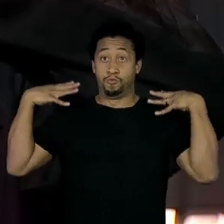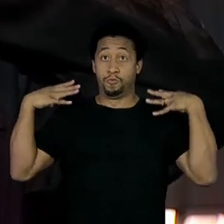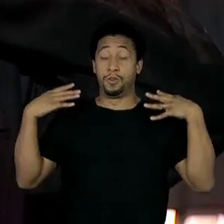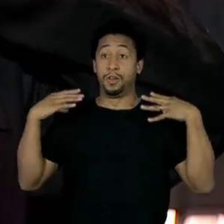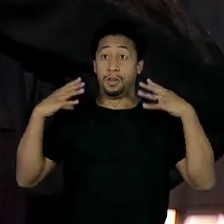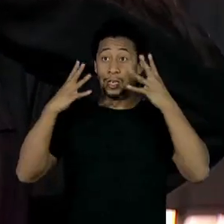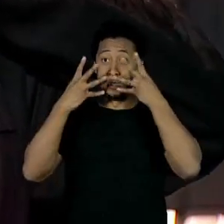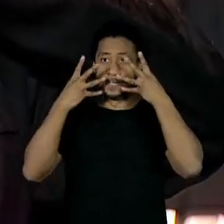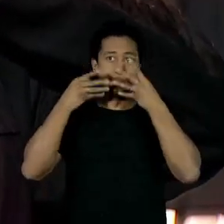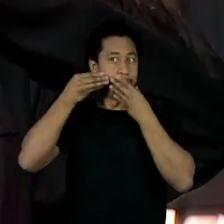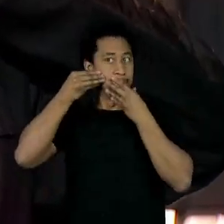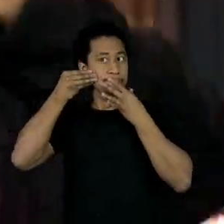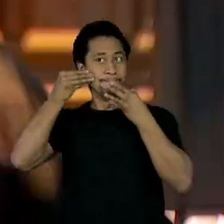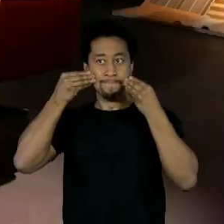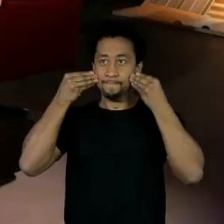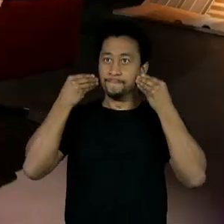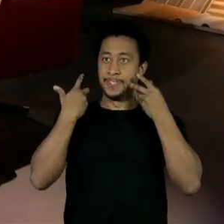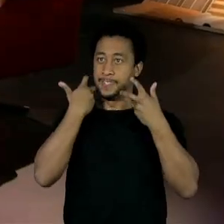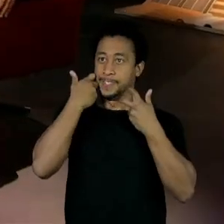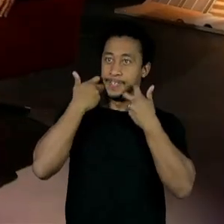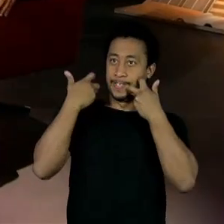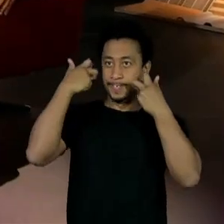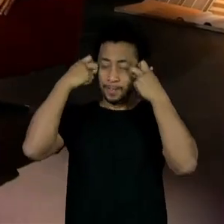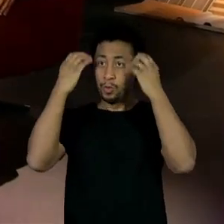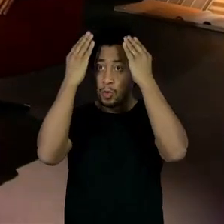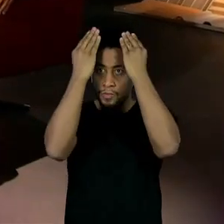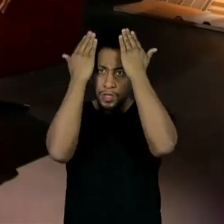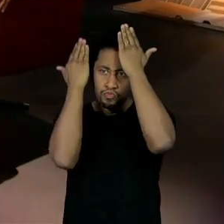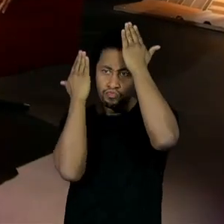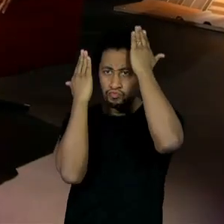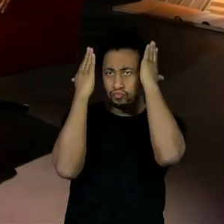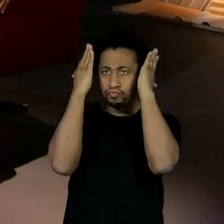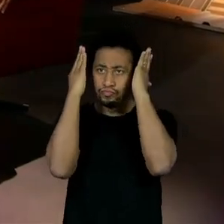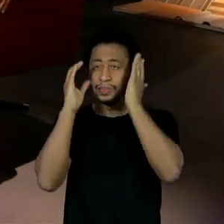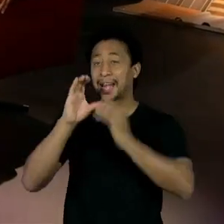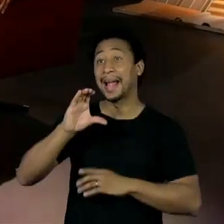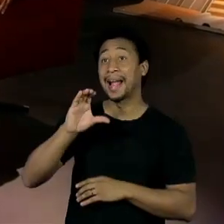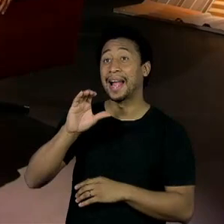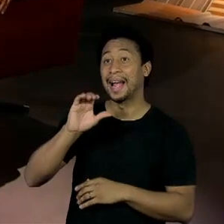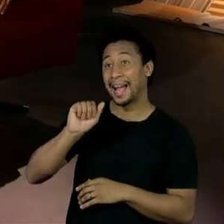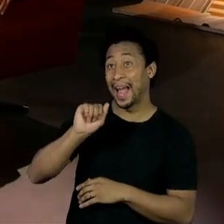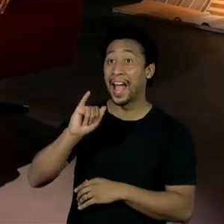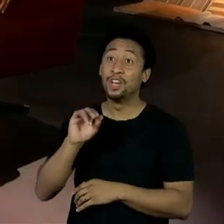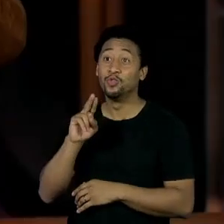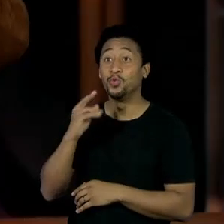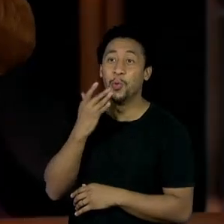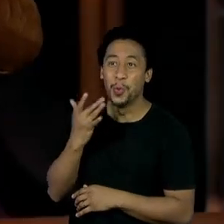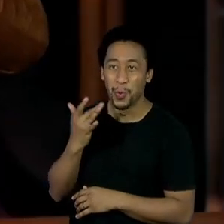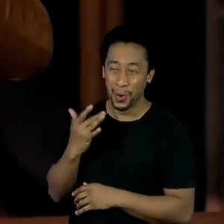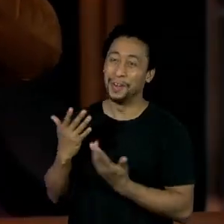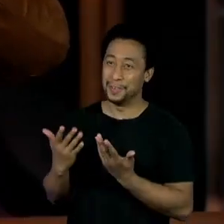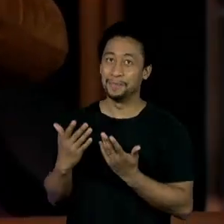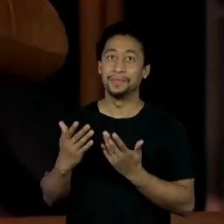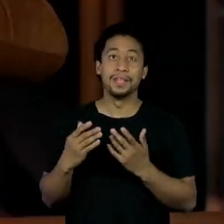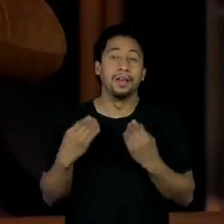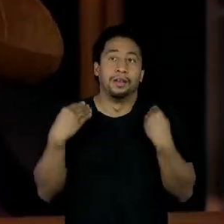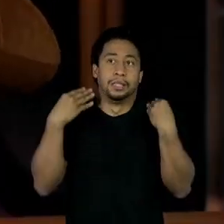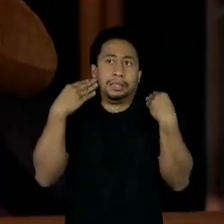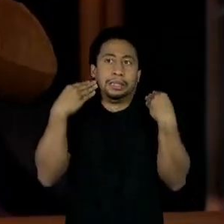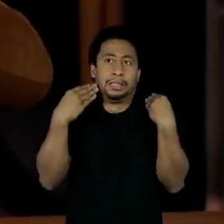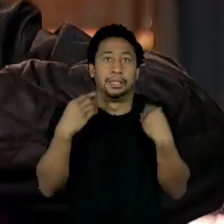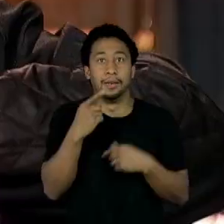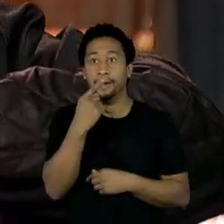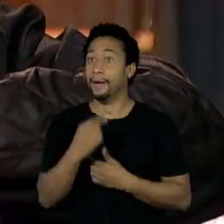toda plastificada, esticada. O cabelo continua caju. Sim. Sabe? Acajuzérrimo. E ele vai entrando para dentro? Os políticos vão...